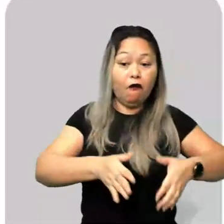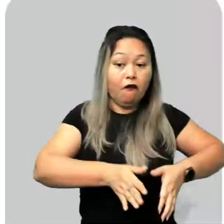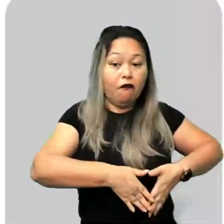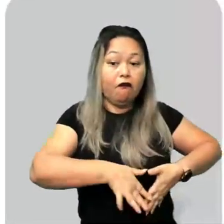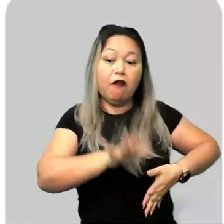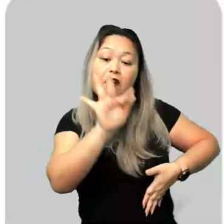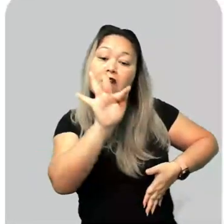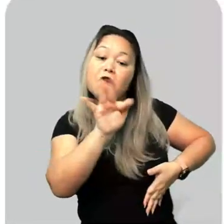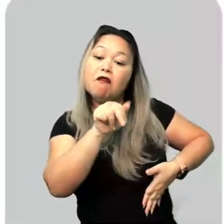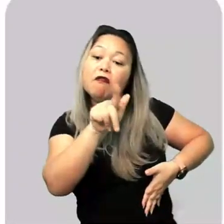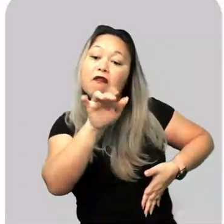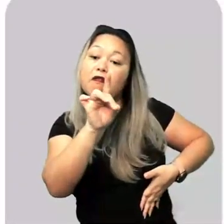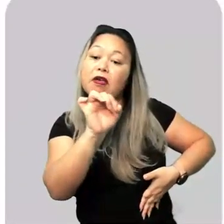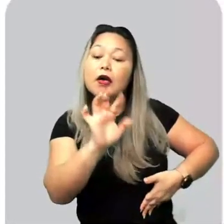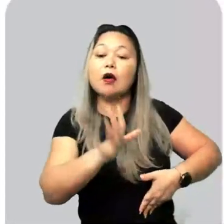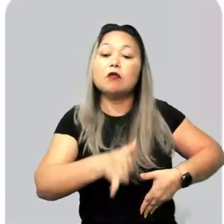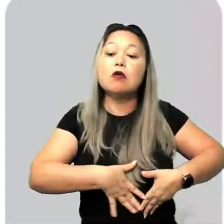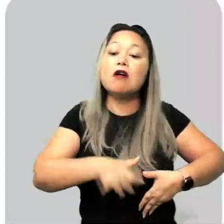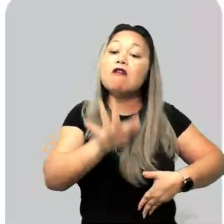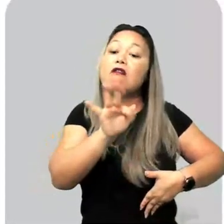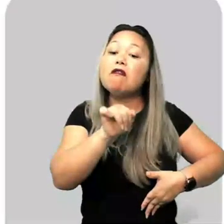fígado.